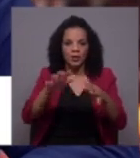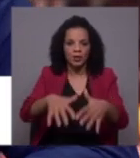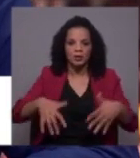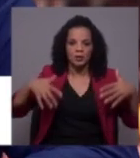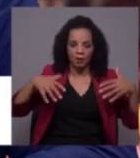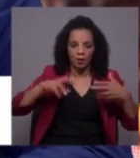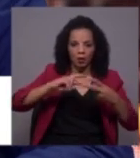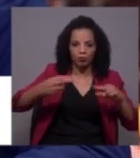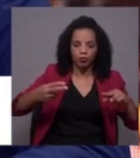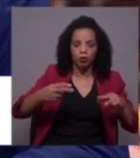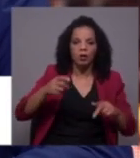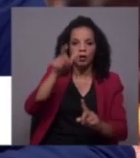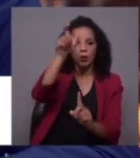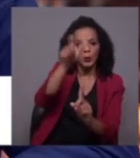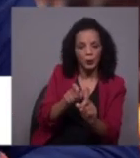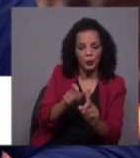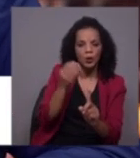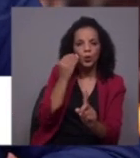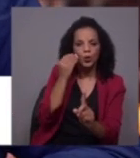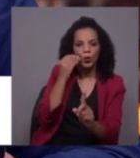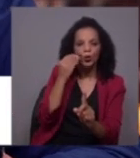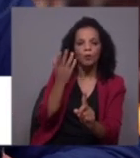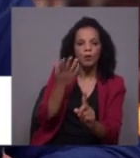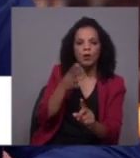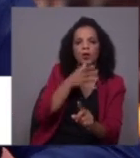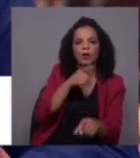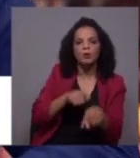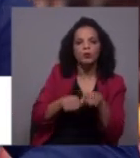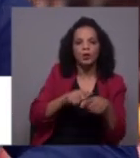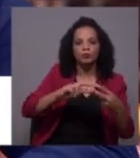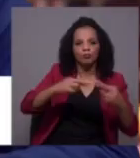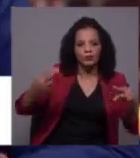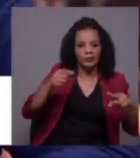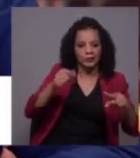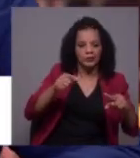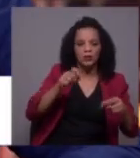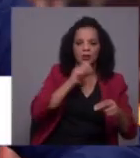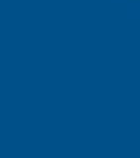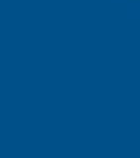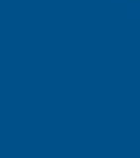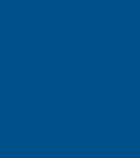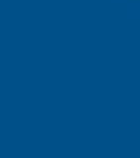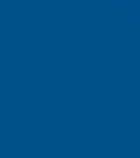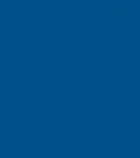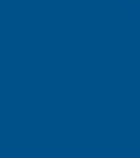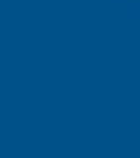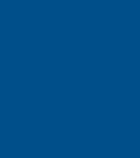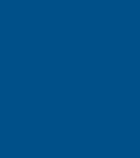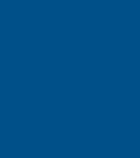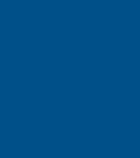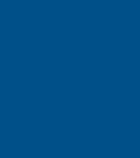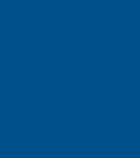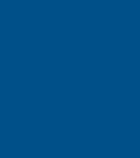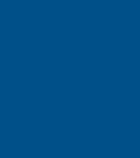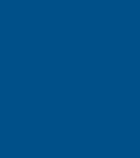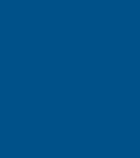posicionando o provedor do município debaixo daqueles deputados municipais, que são o órgão de fiscalização da Câmara.